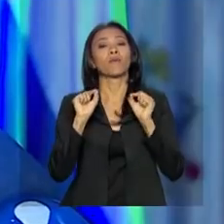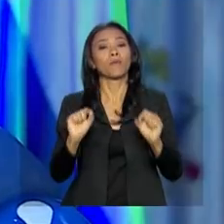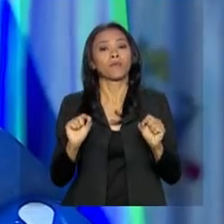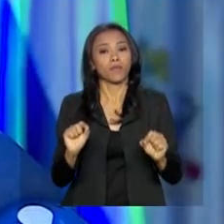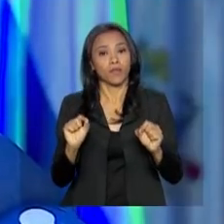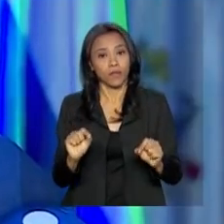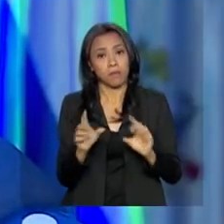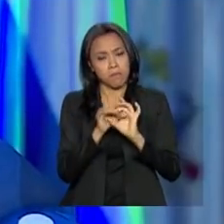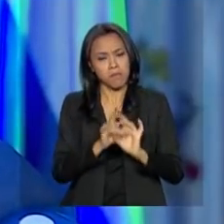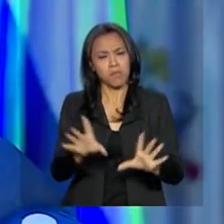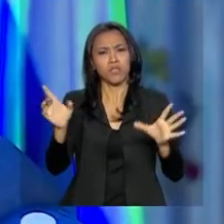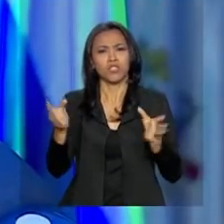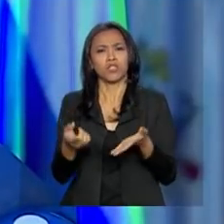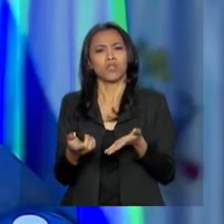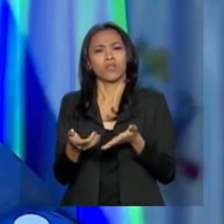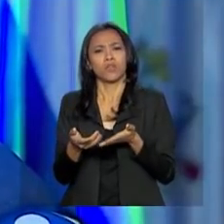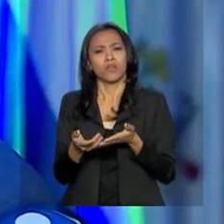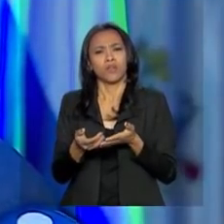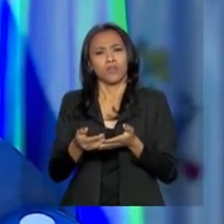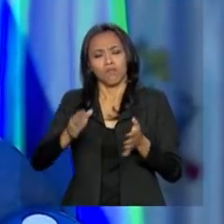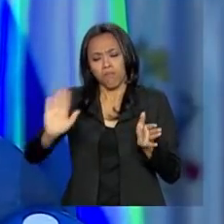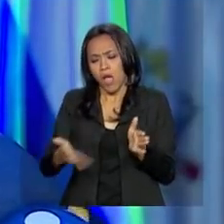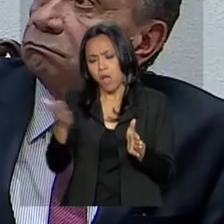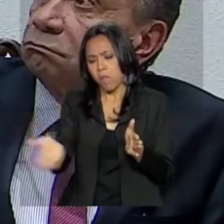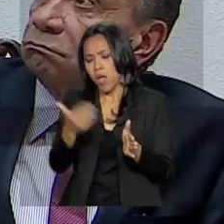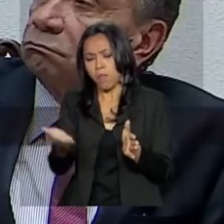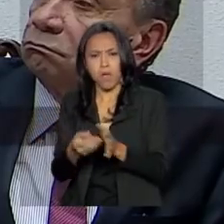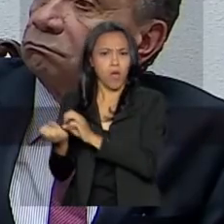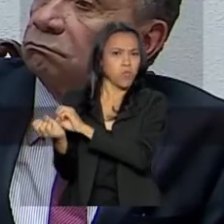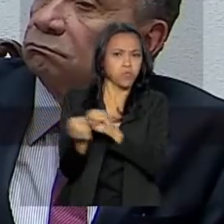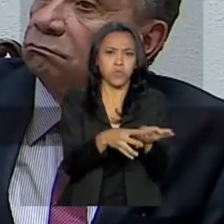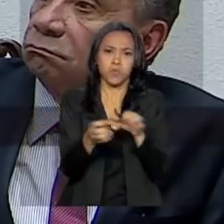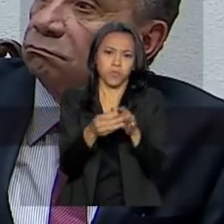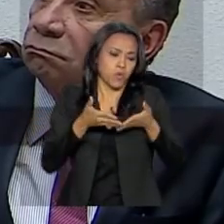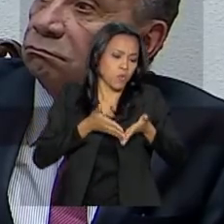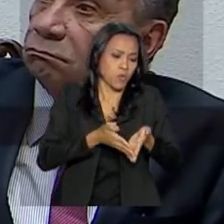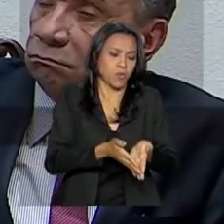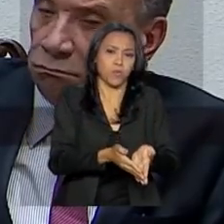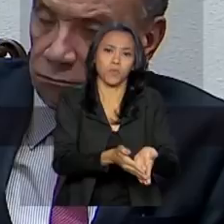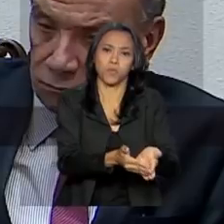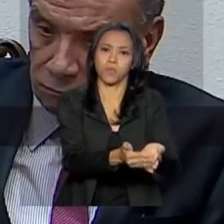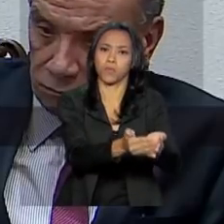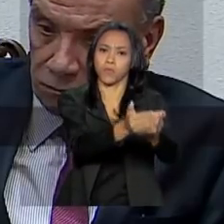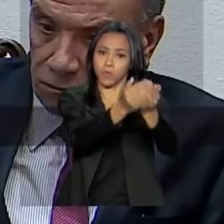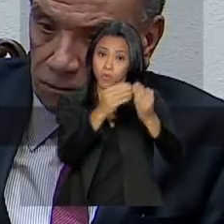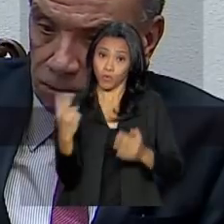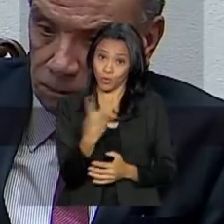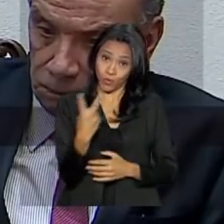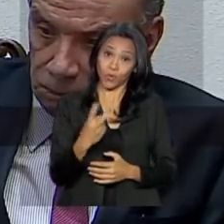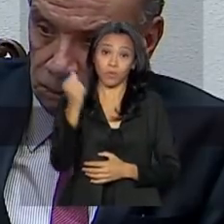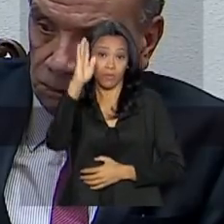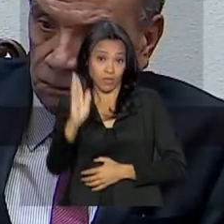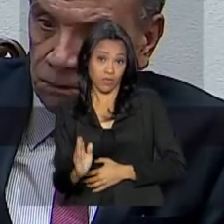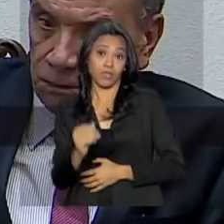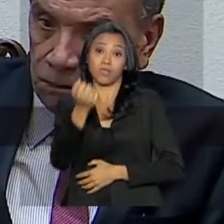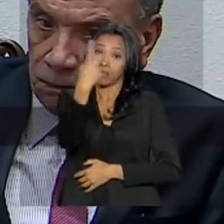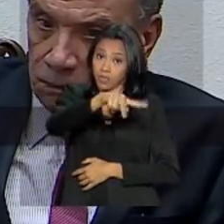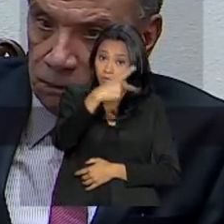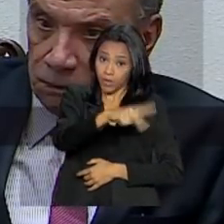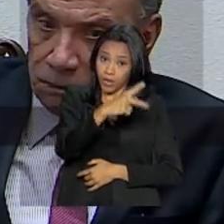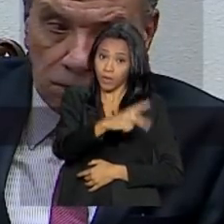a escoamento por canais fluviais inte pa e